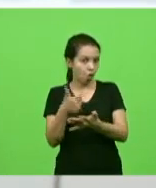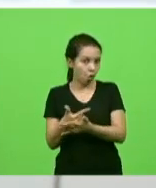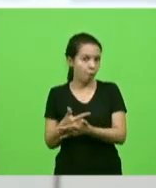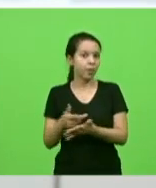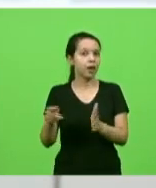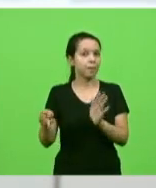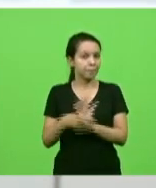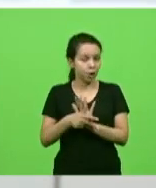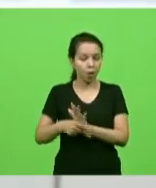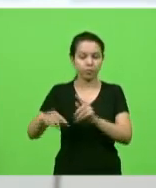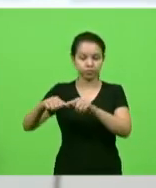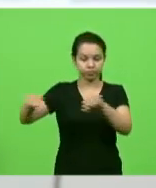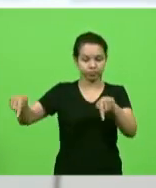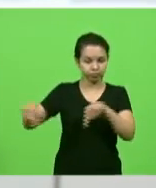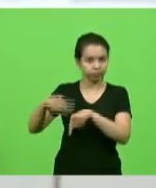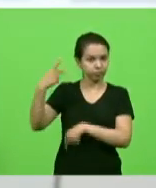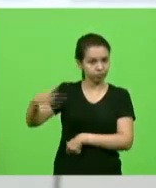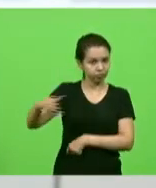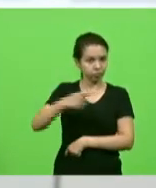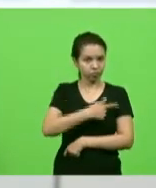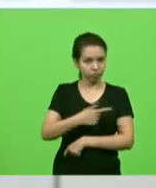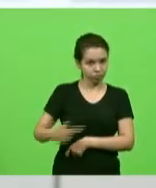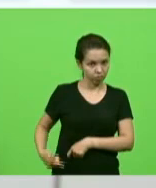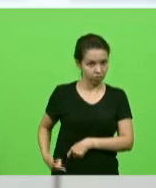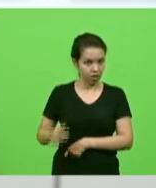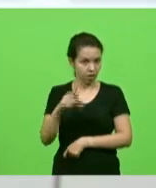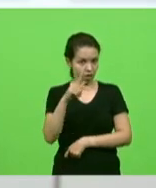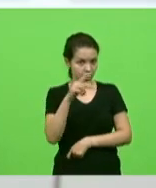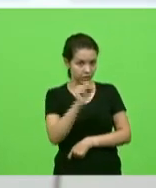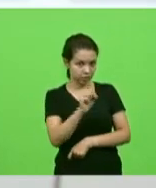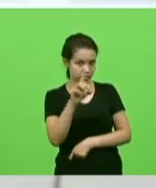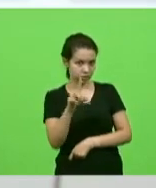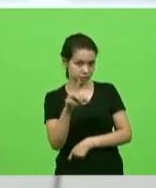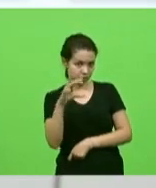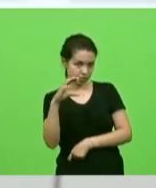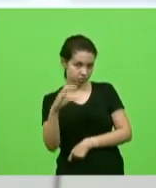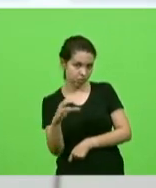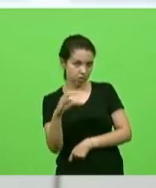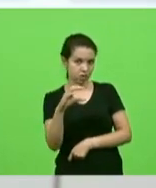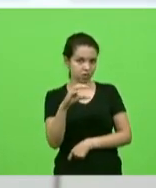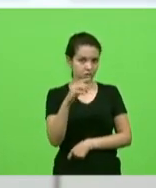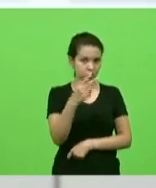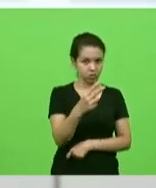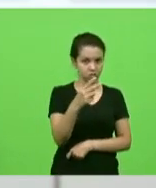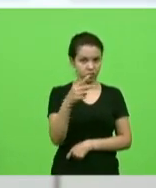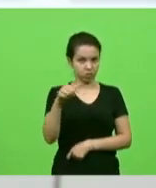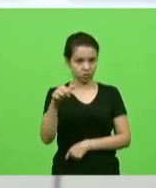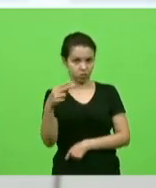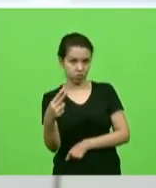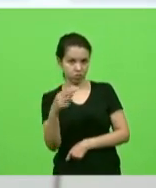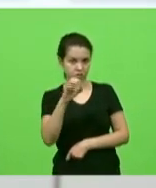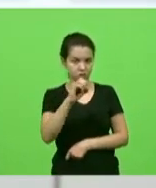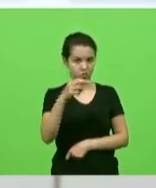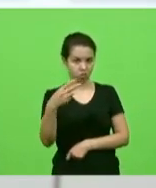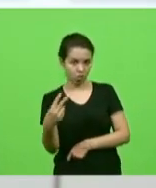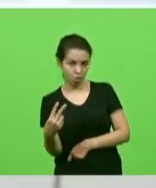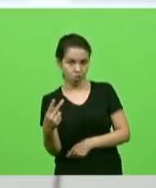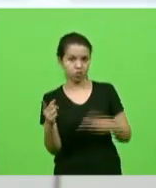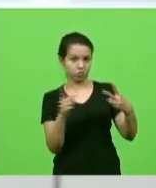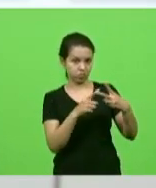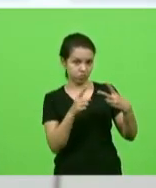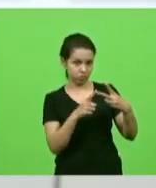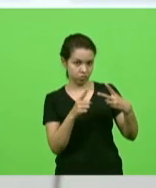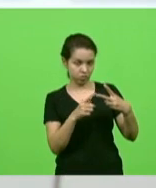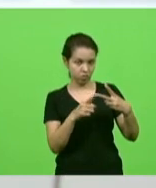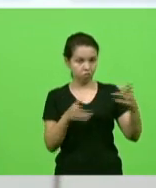governador SPC 12 62022 prazo exíguo de